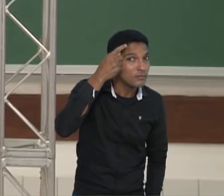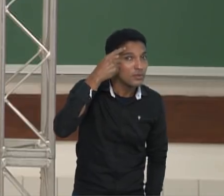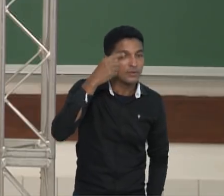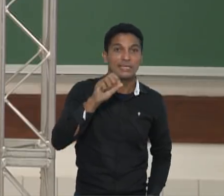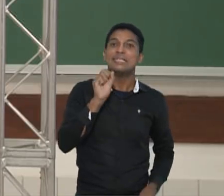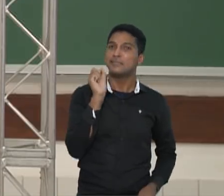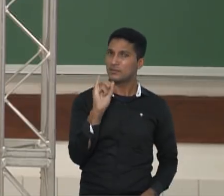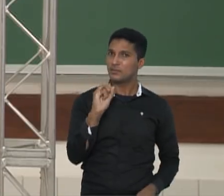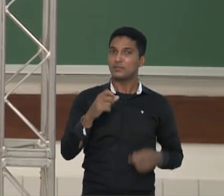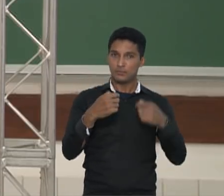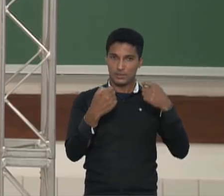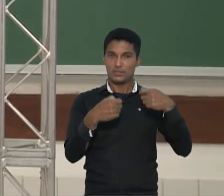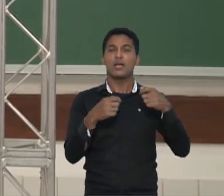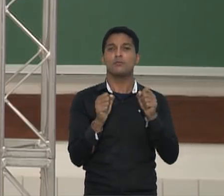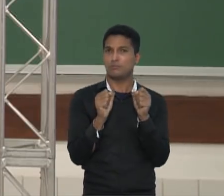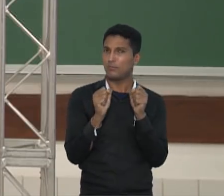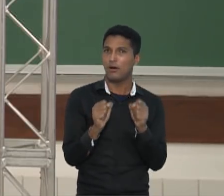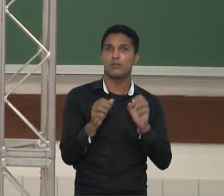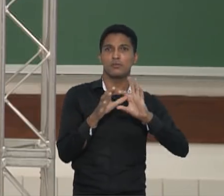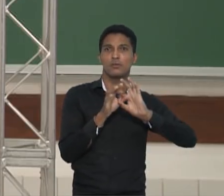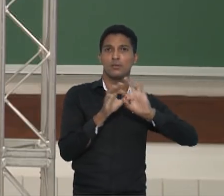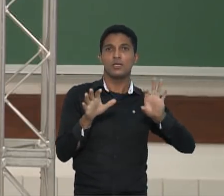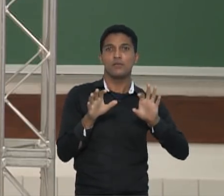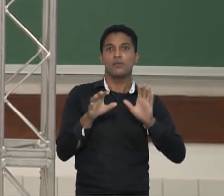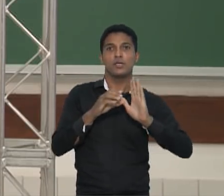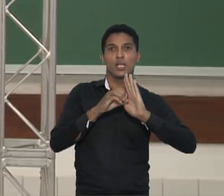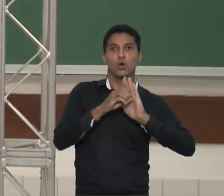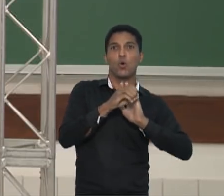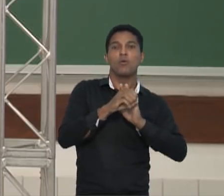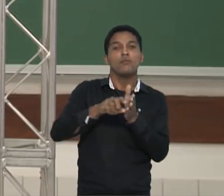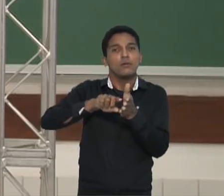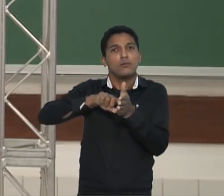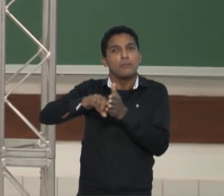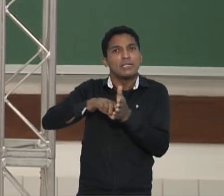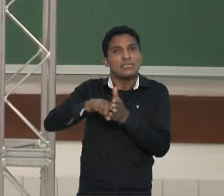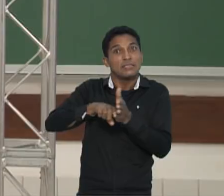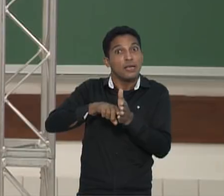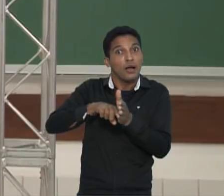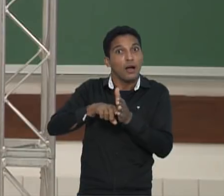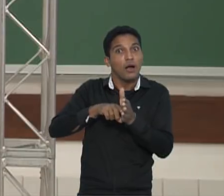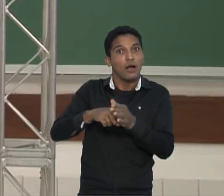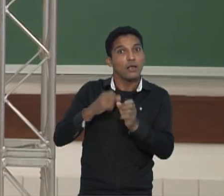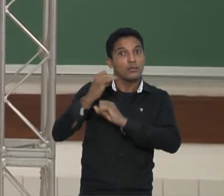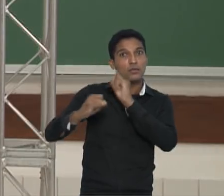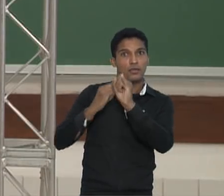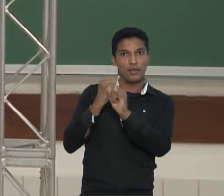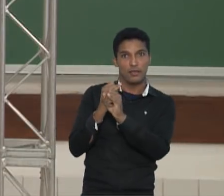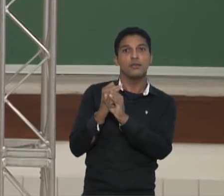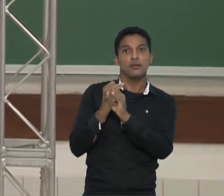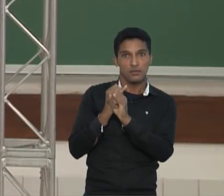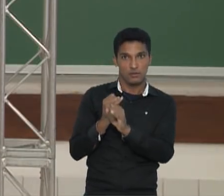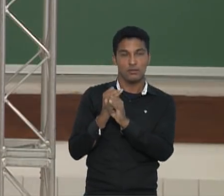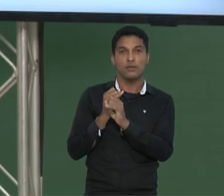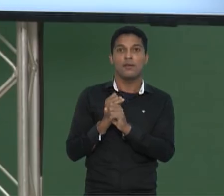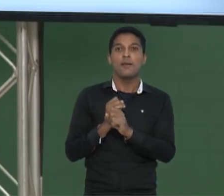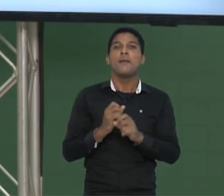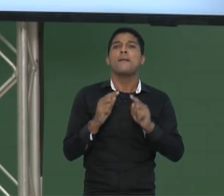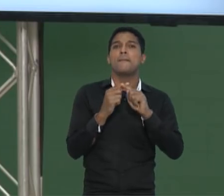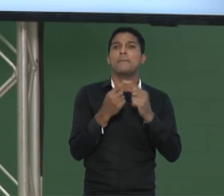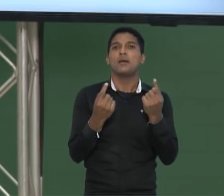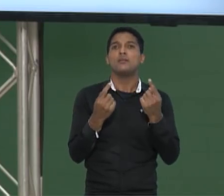vocês podem até pesquisar no Google, fazer uma busca, tá? Mas eu quero que vocês me deem